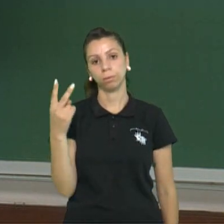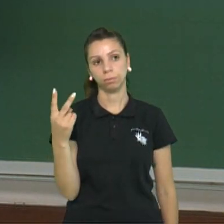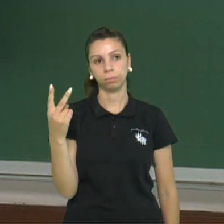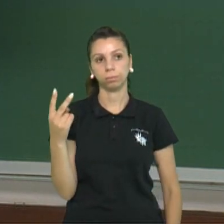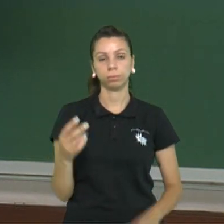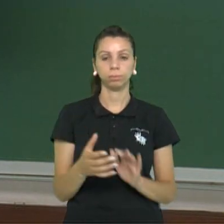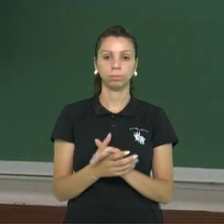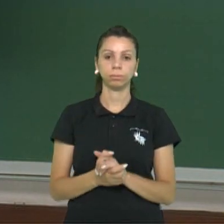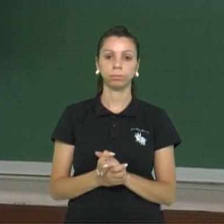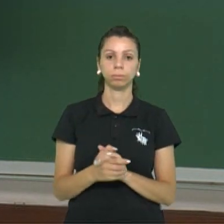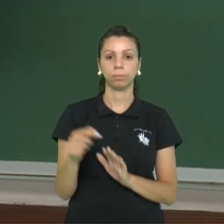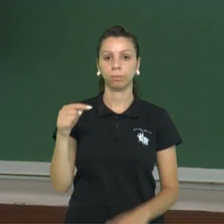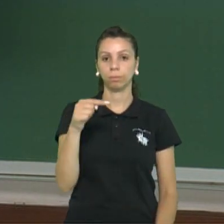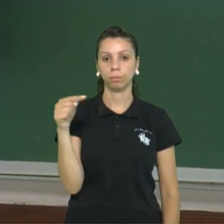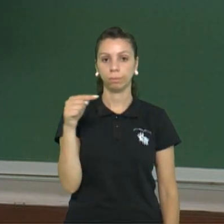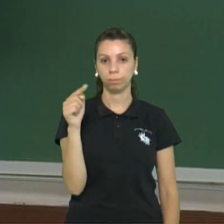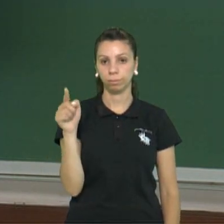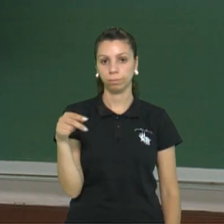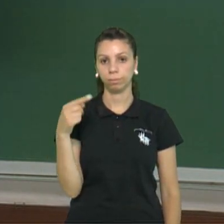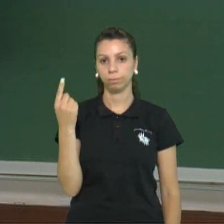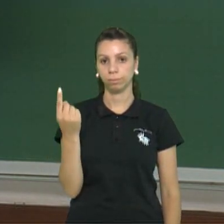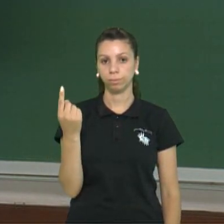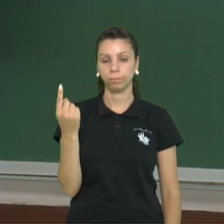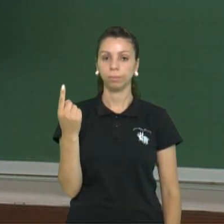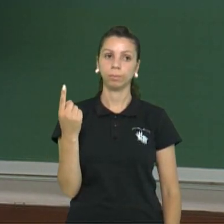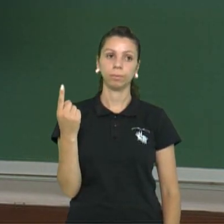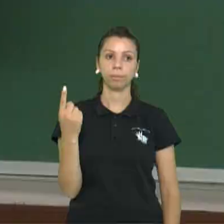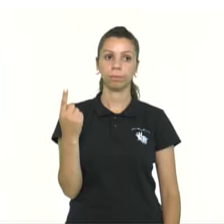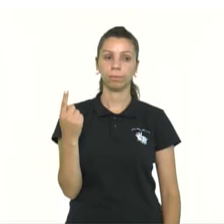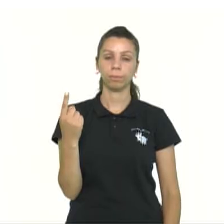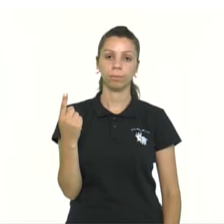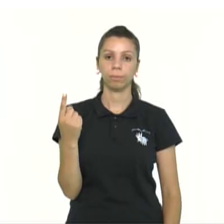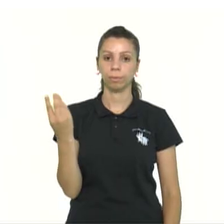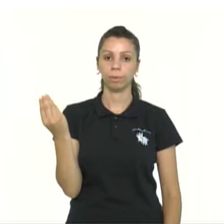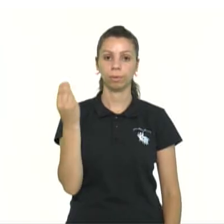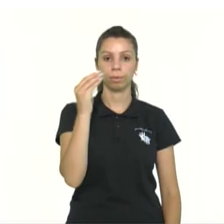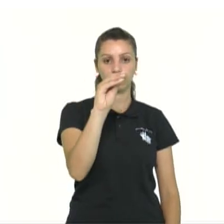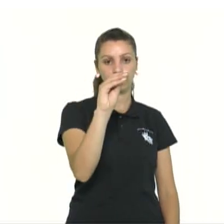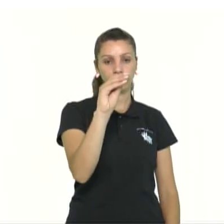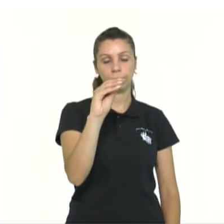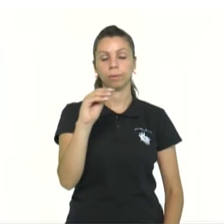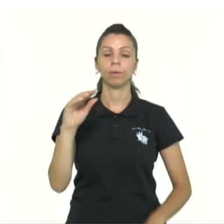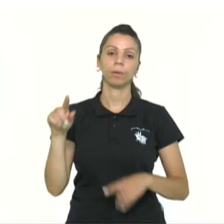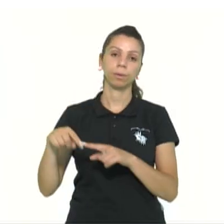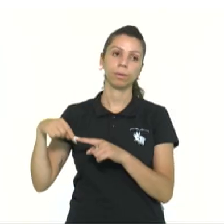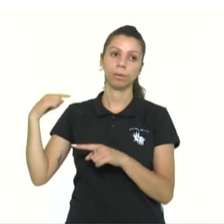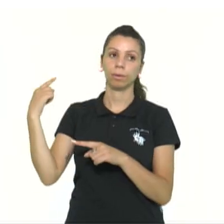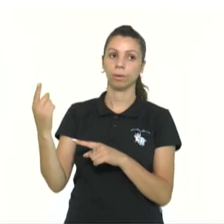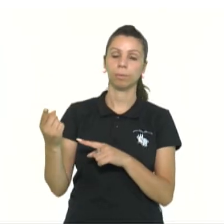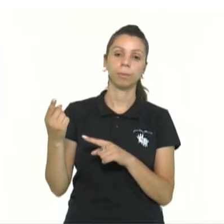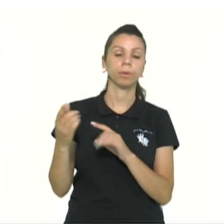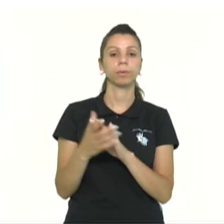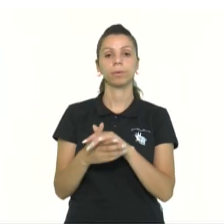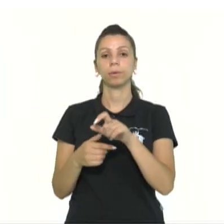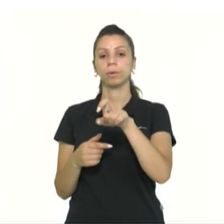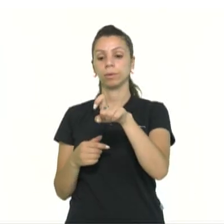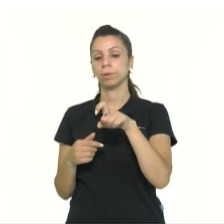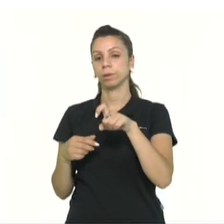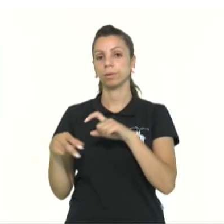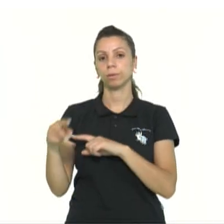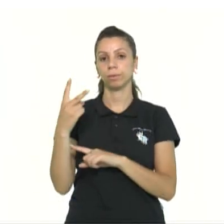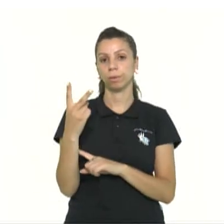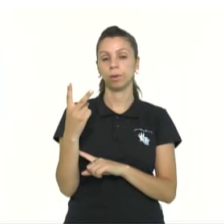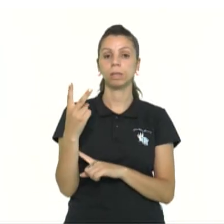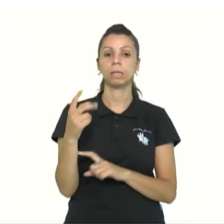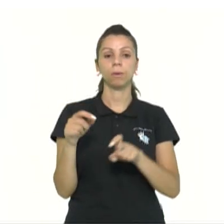1 menos 2, menos 1, anotei na minha tabelinha. Depois disso, para x igual a 2, onde tem x